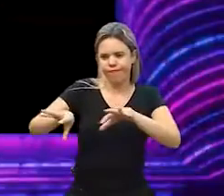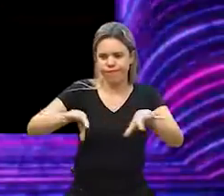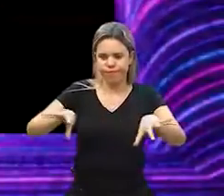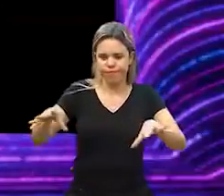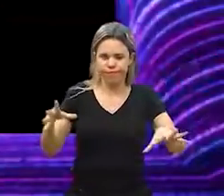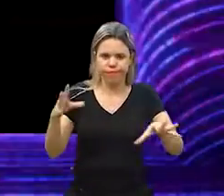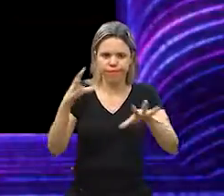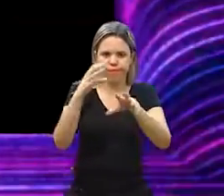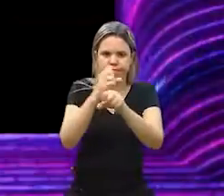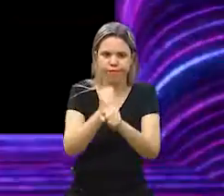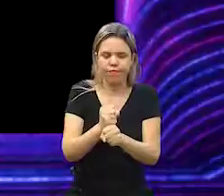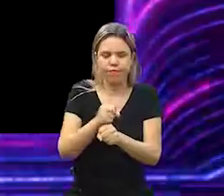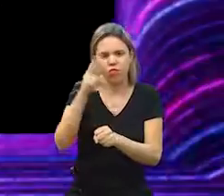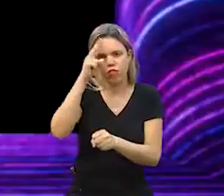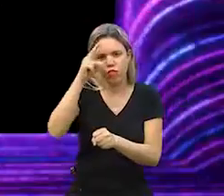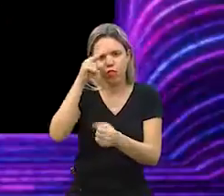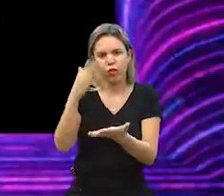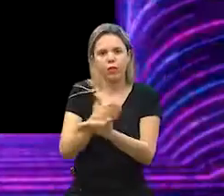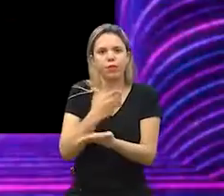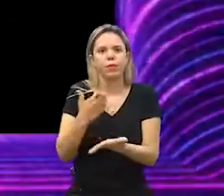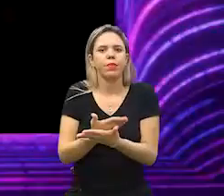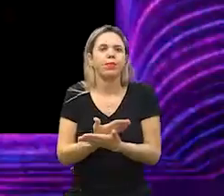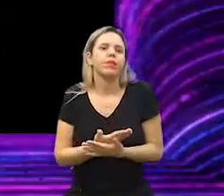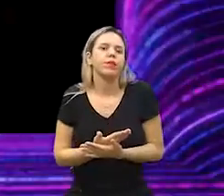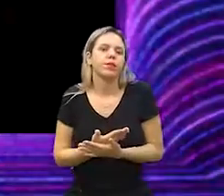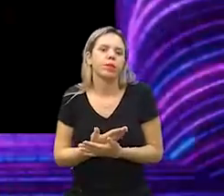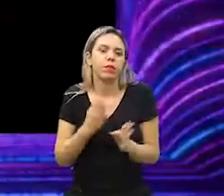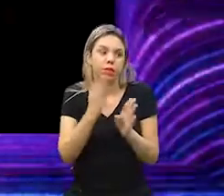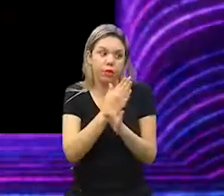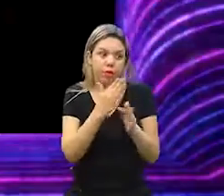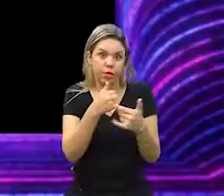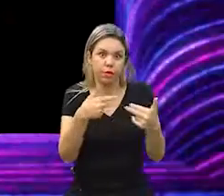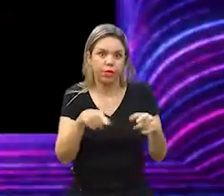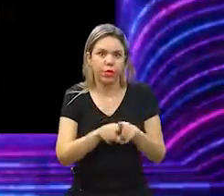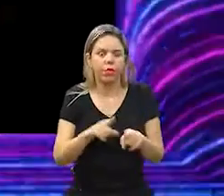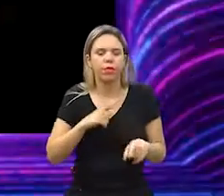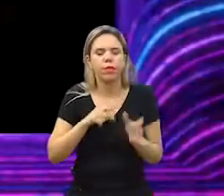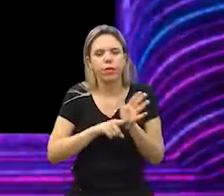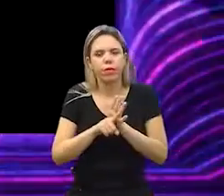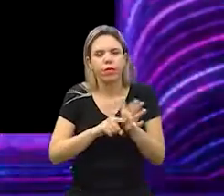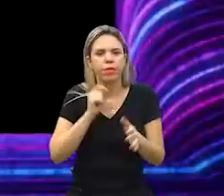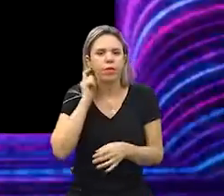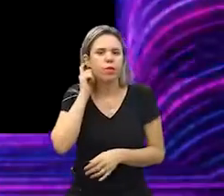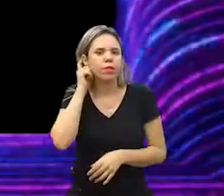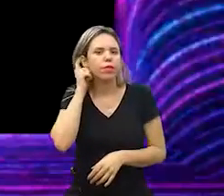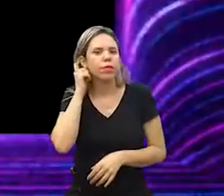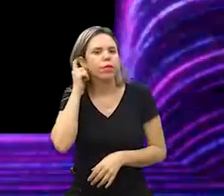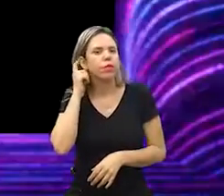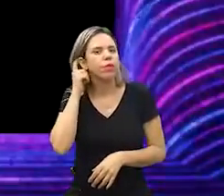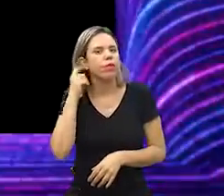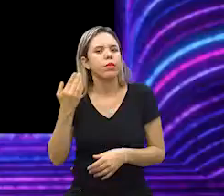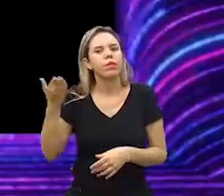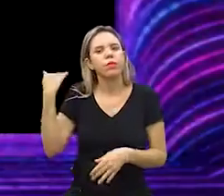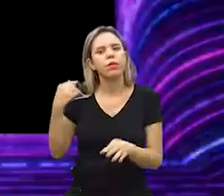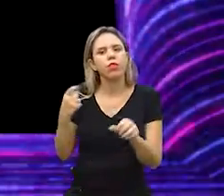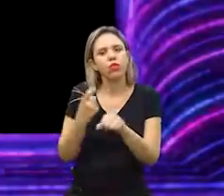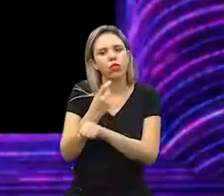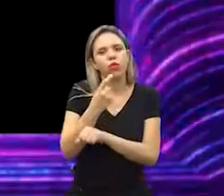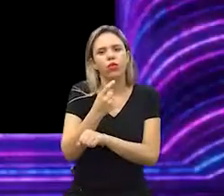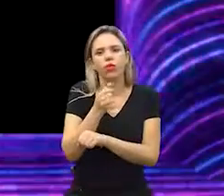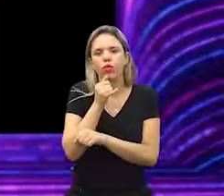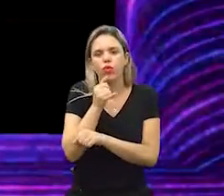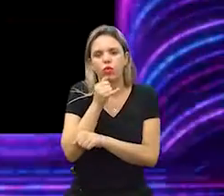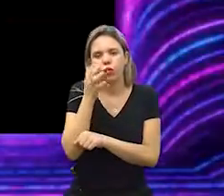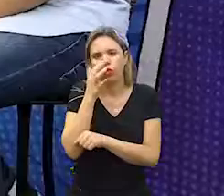se juntam para fazer a história do livro. Fora os mistérios também, né, arqueológicos, e quando eu descobri, eu fiquei